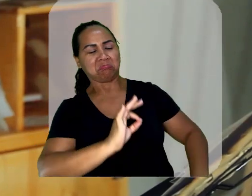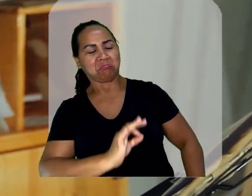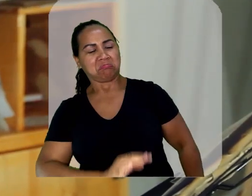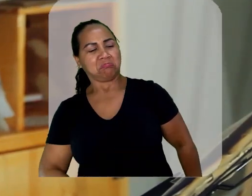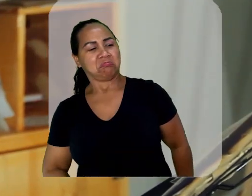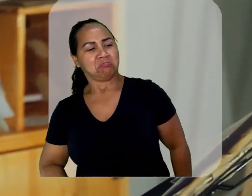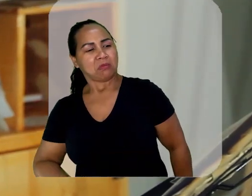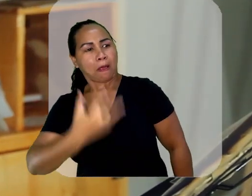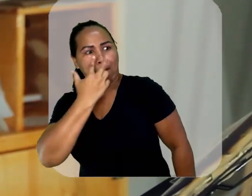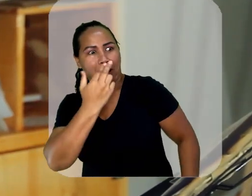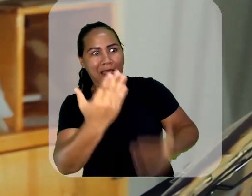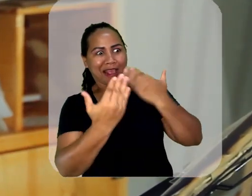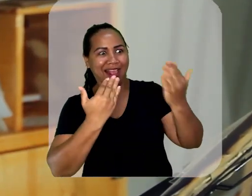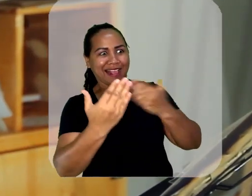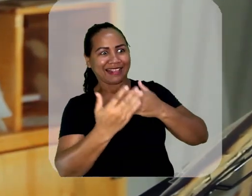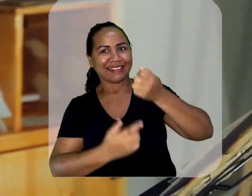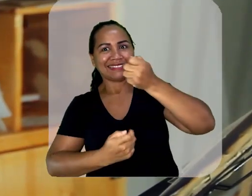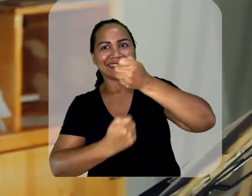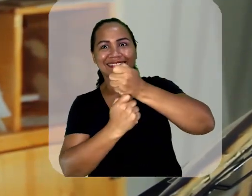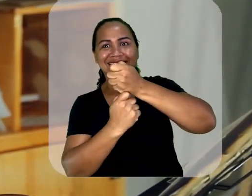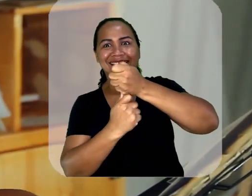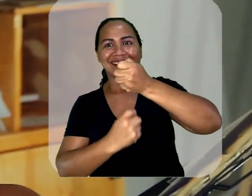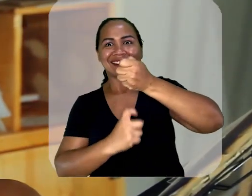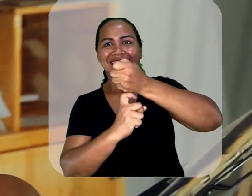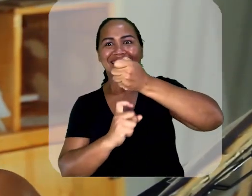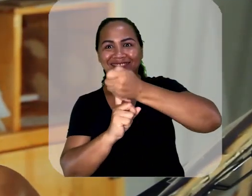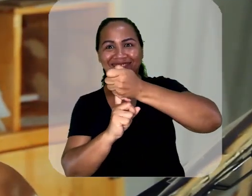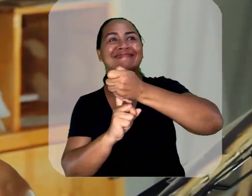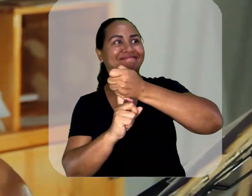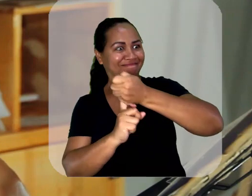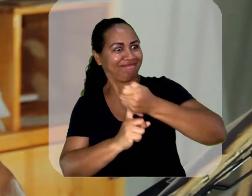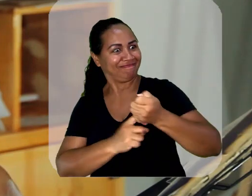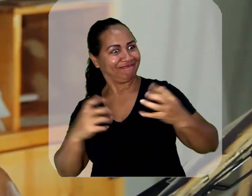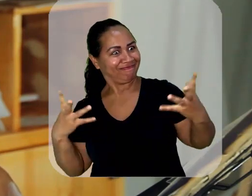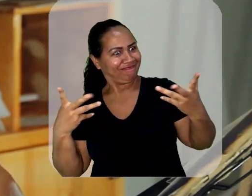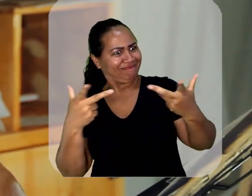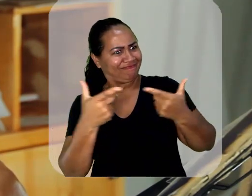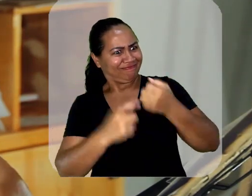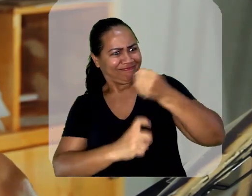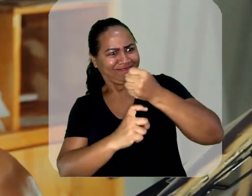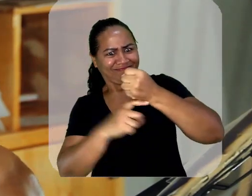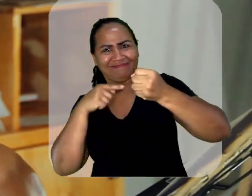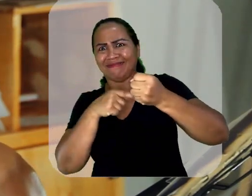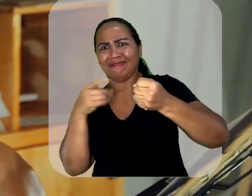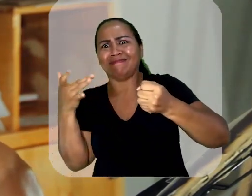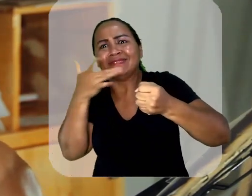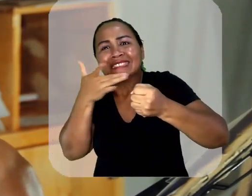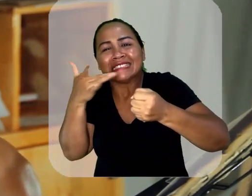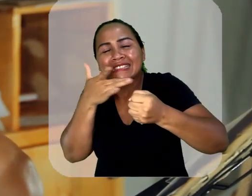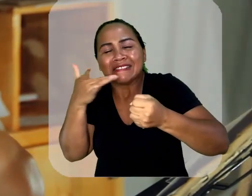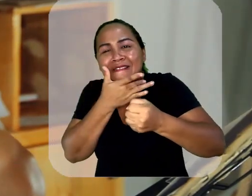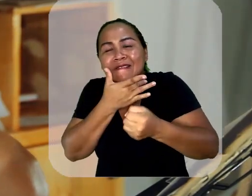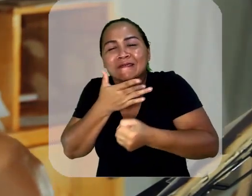safra de caju madurar. Eita, és um aracaju de delícias,